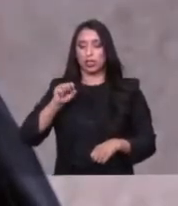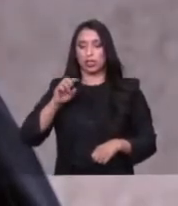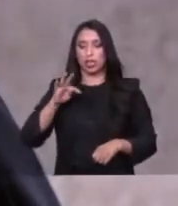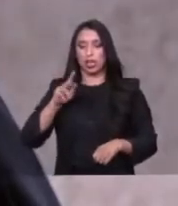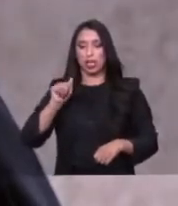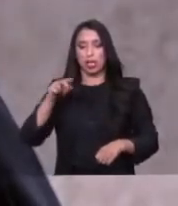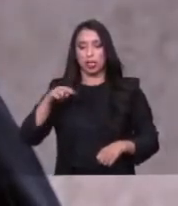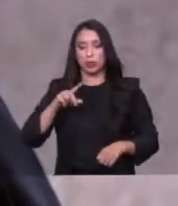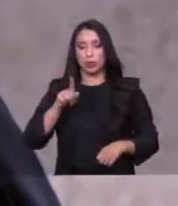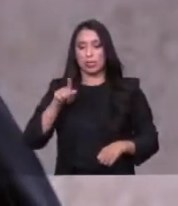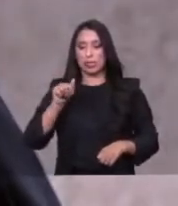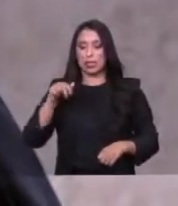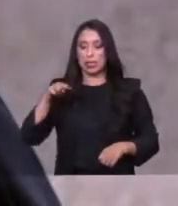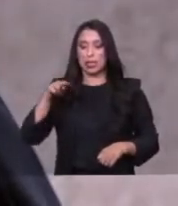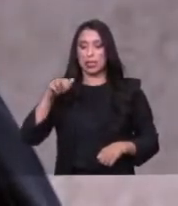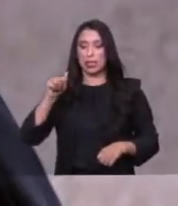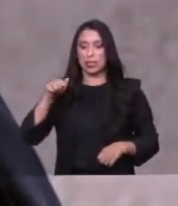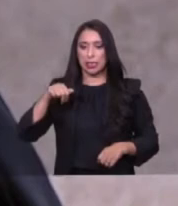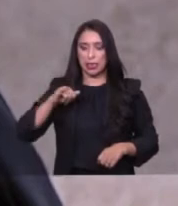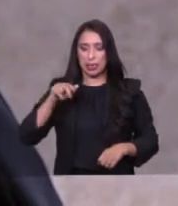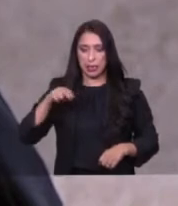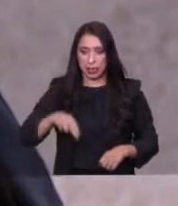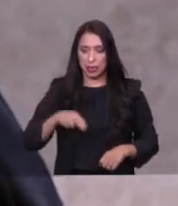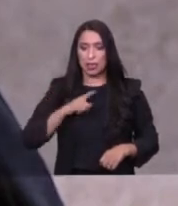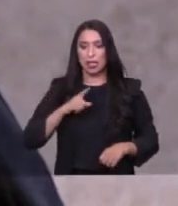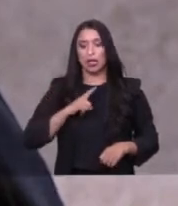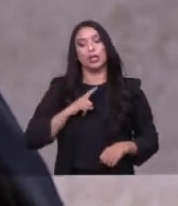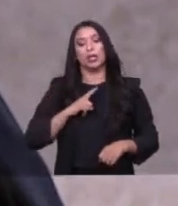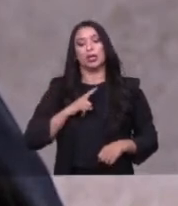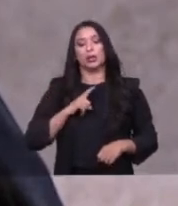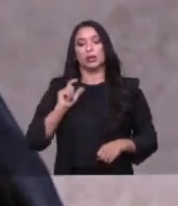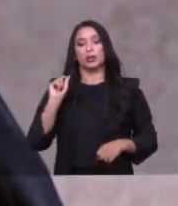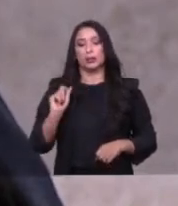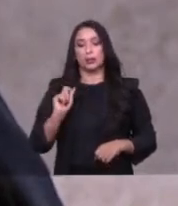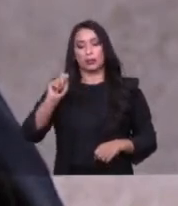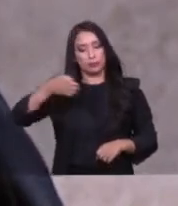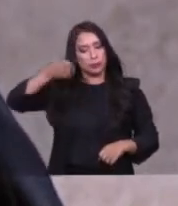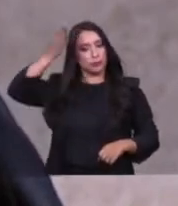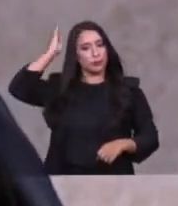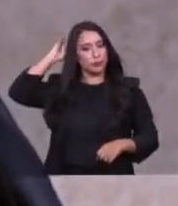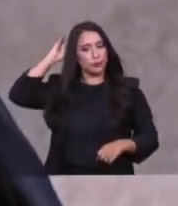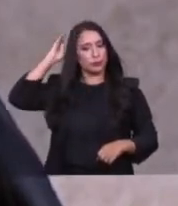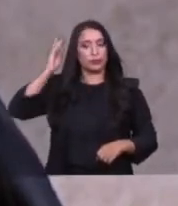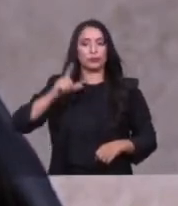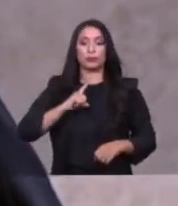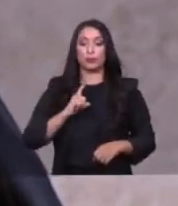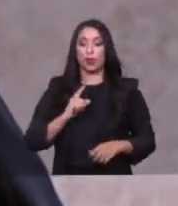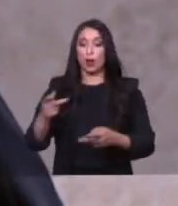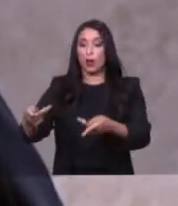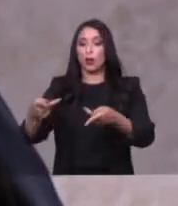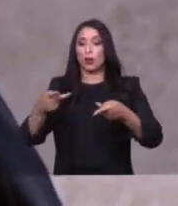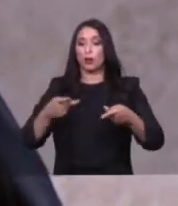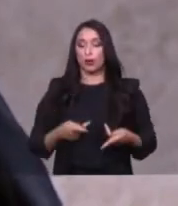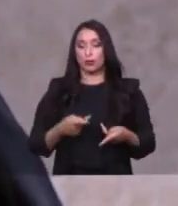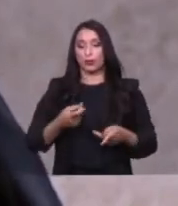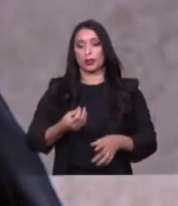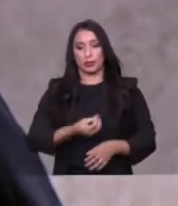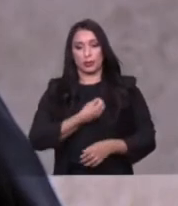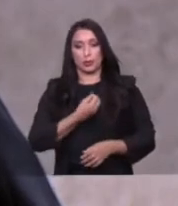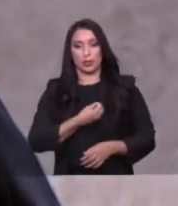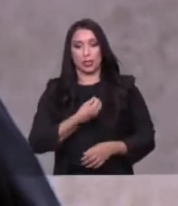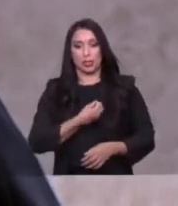o cargo de Ministro do Supremo Tribunal Federal Convido os presentes